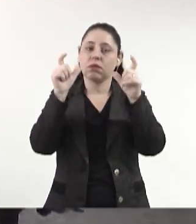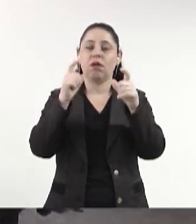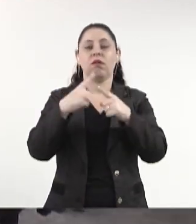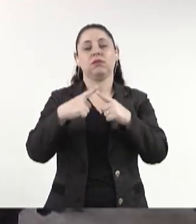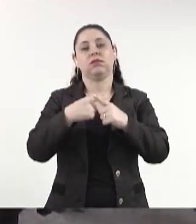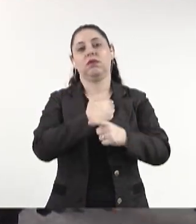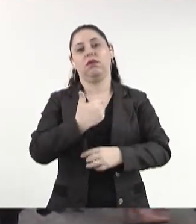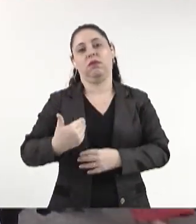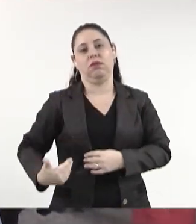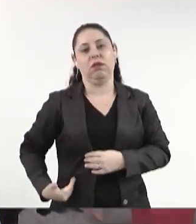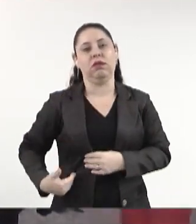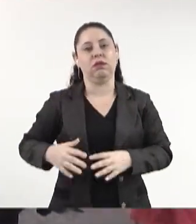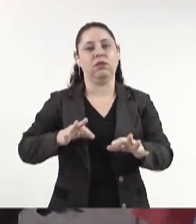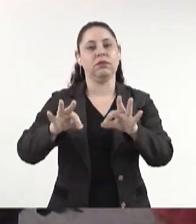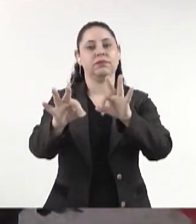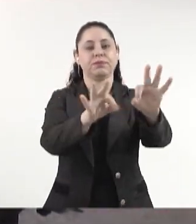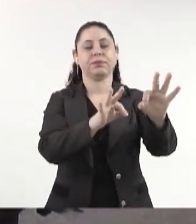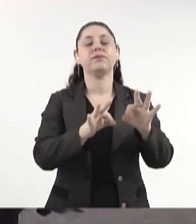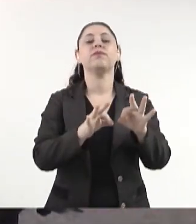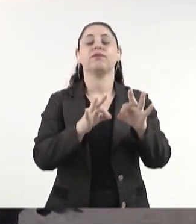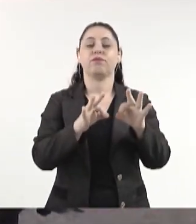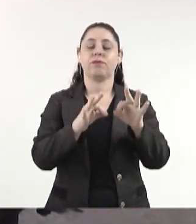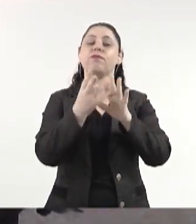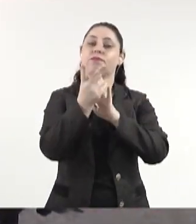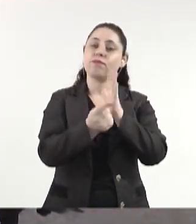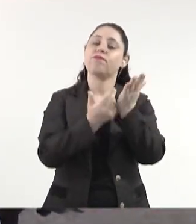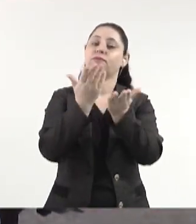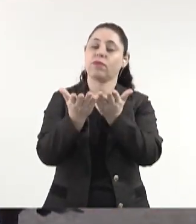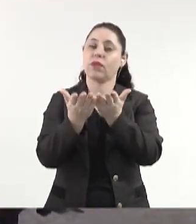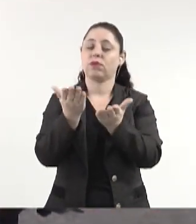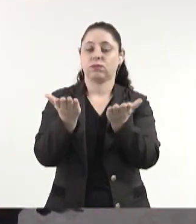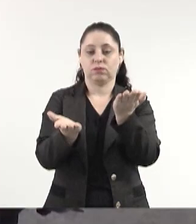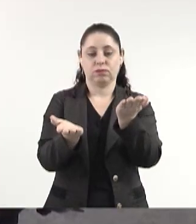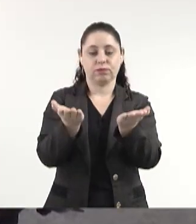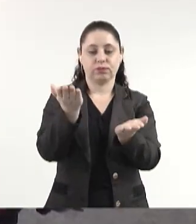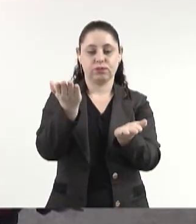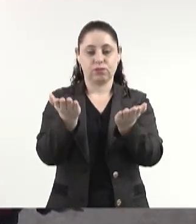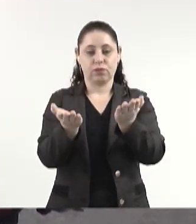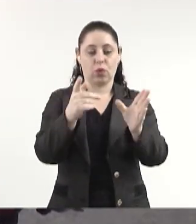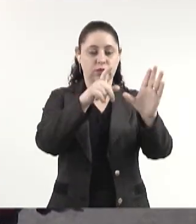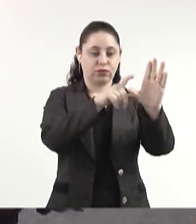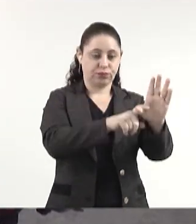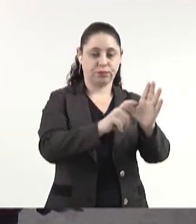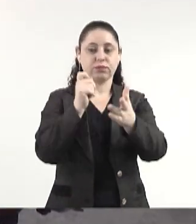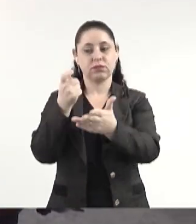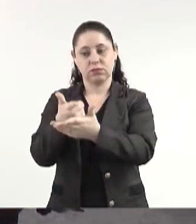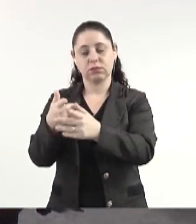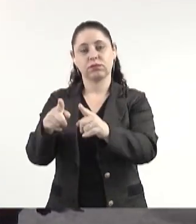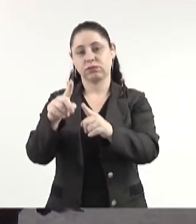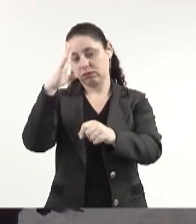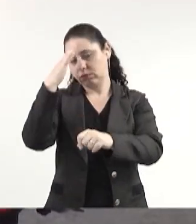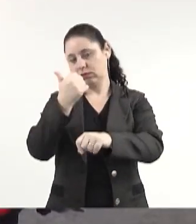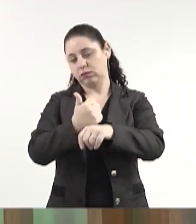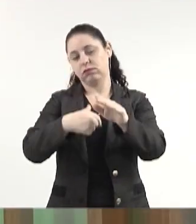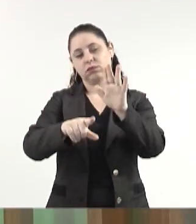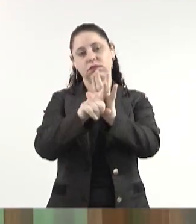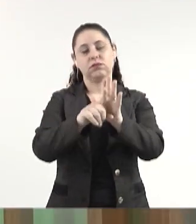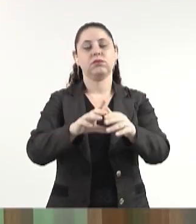que o governo organize as suas contas para fazer esse equilíbrio entre receita e despesa. Acho que esse é o objetivo principal da lei